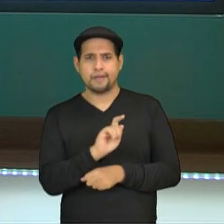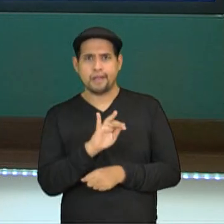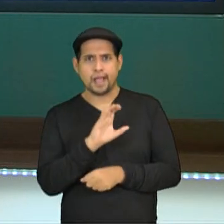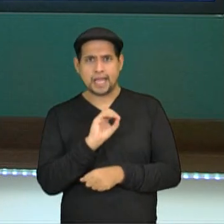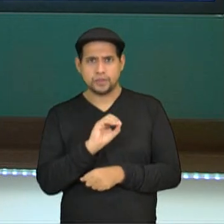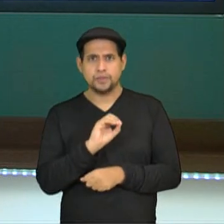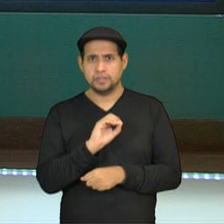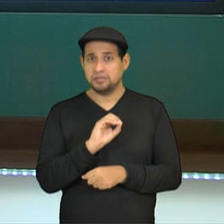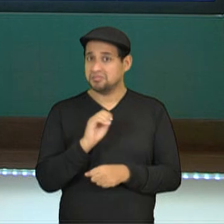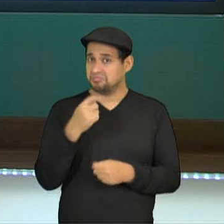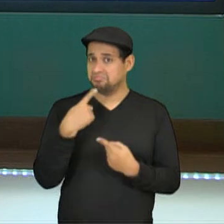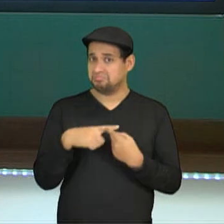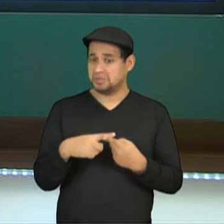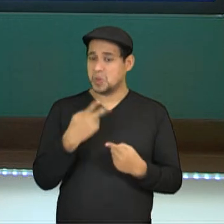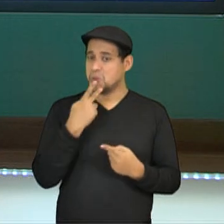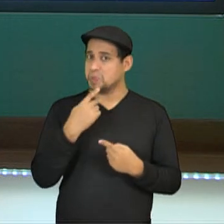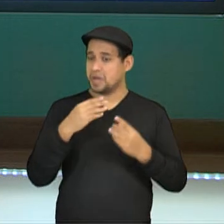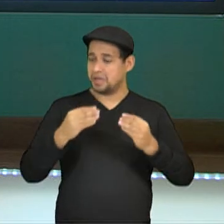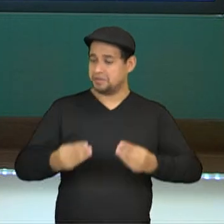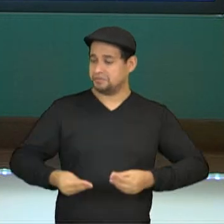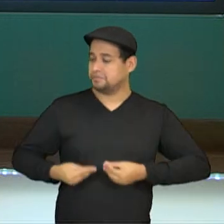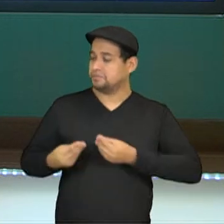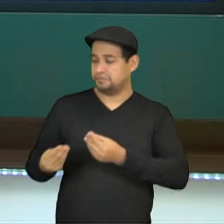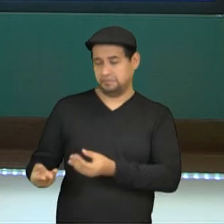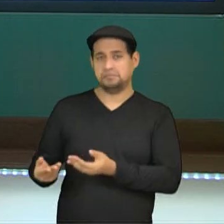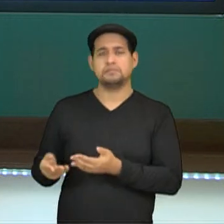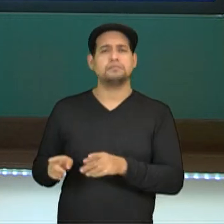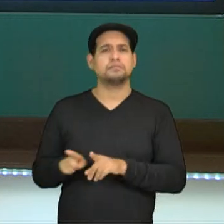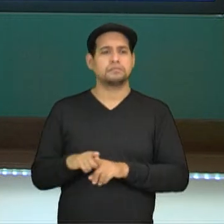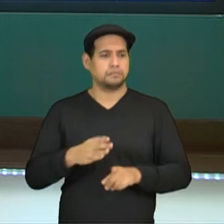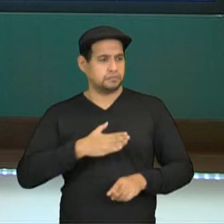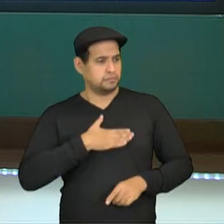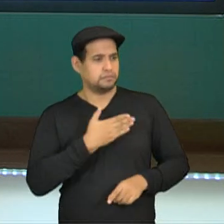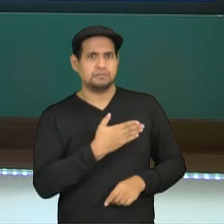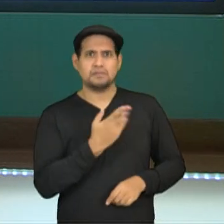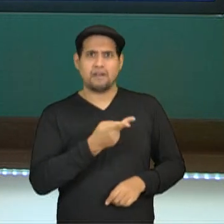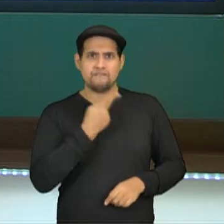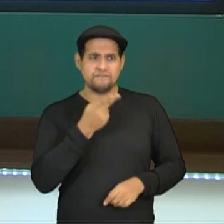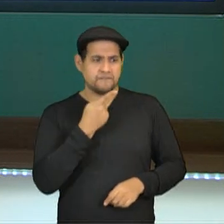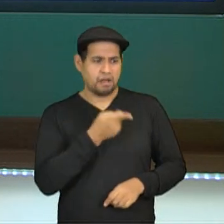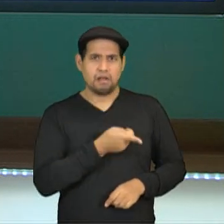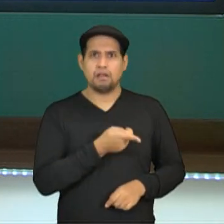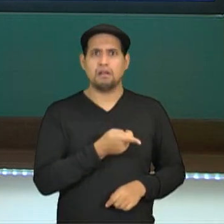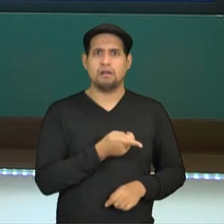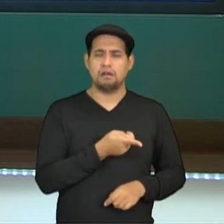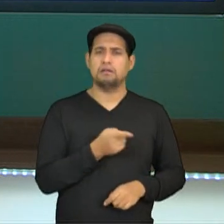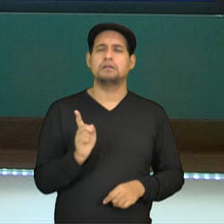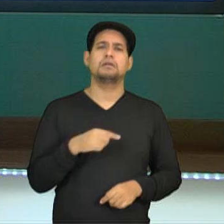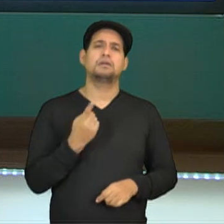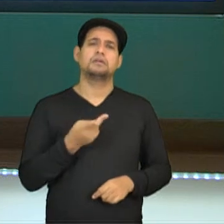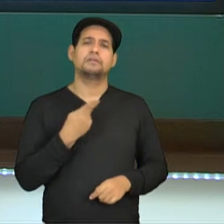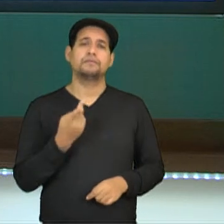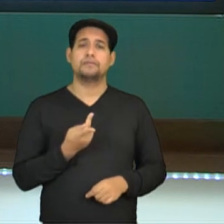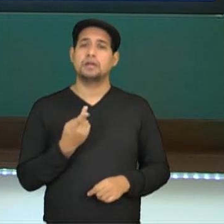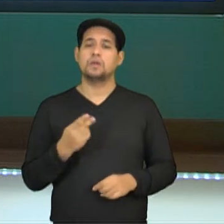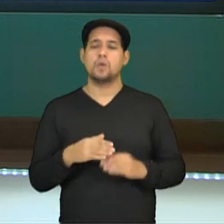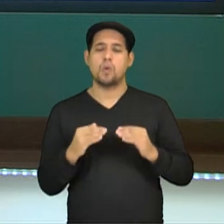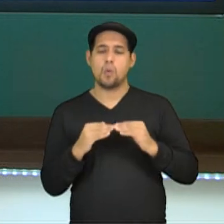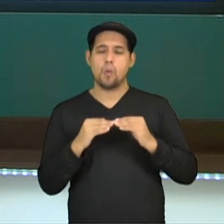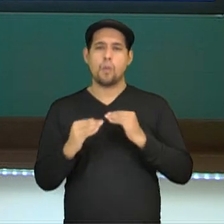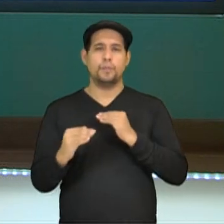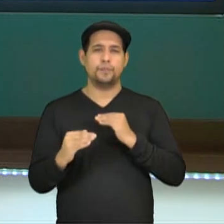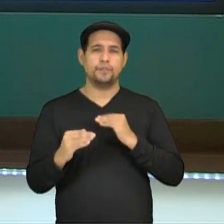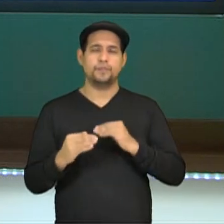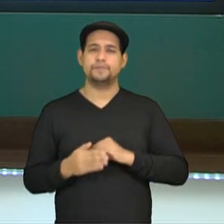que foi a herança herdada ali pelo personagem, surpreenda dessa forma. Então, há aí o que a gente chama de ruptura de